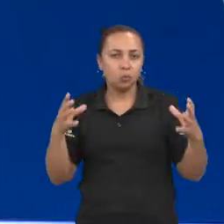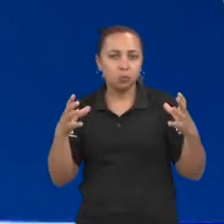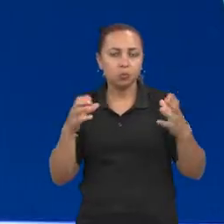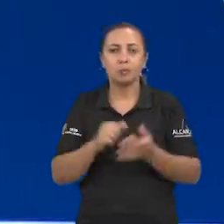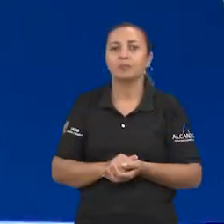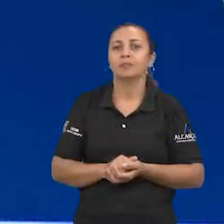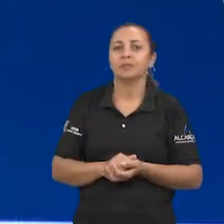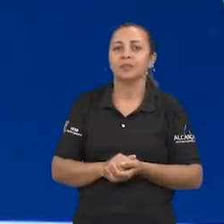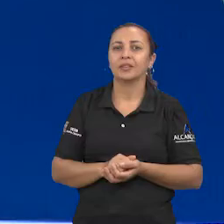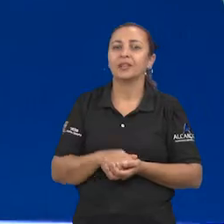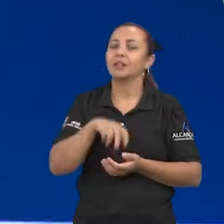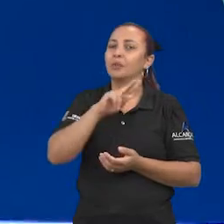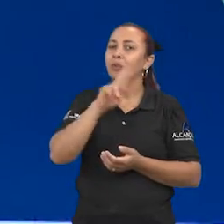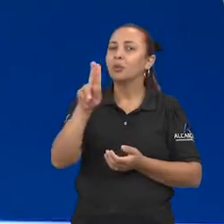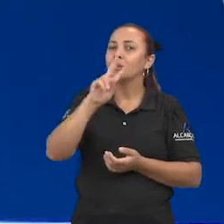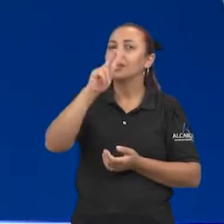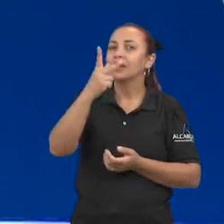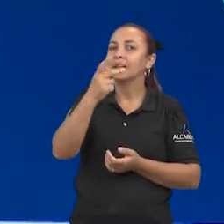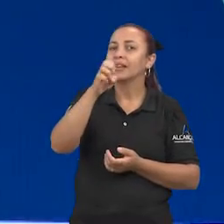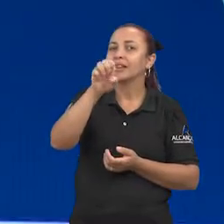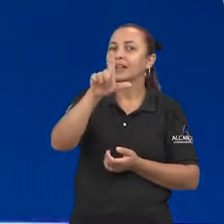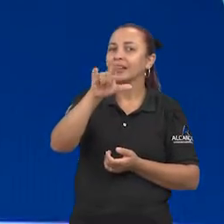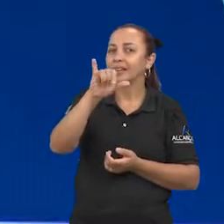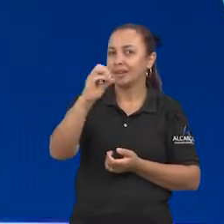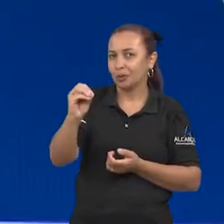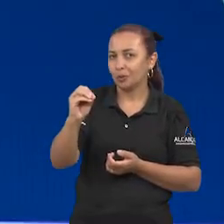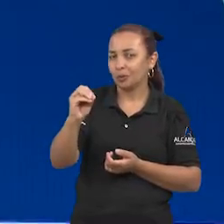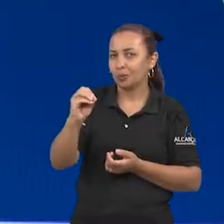Qual é? É o hélio. Então,